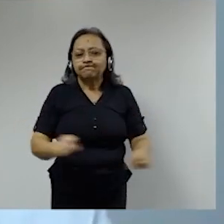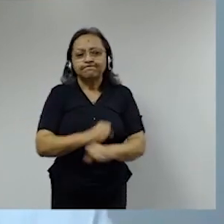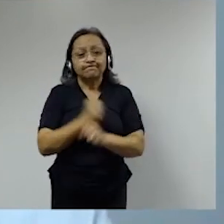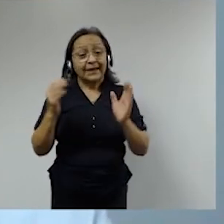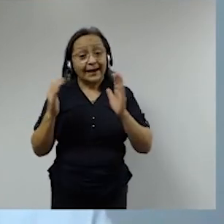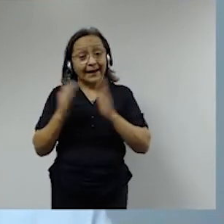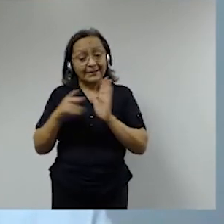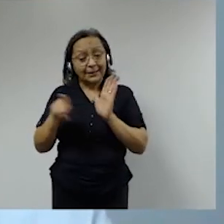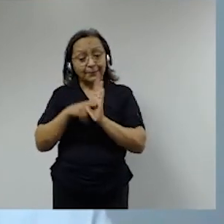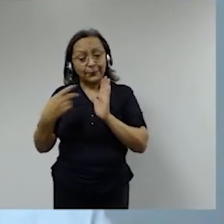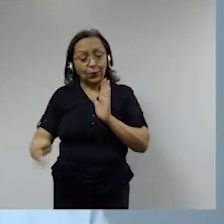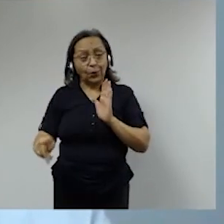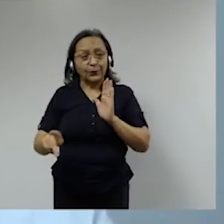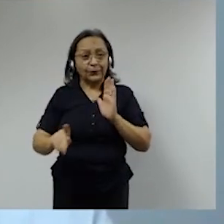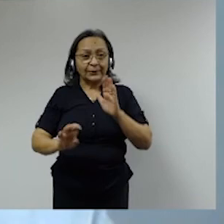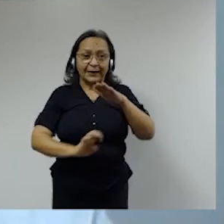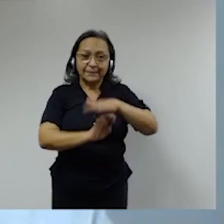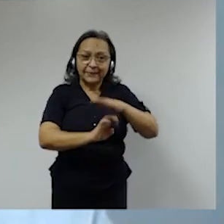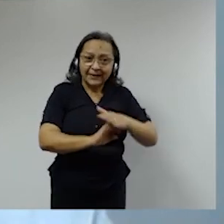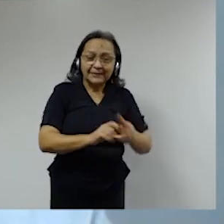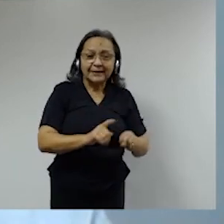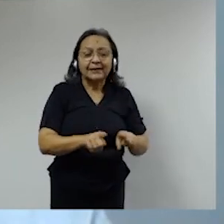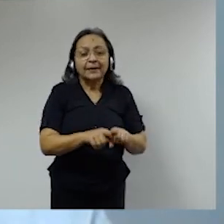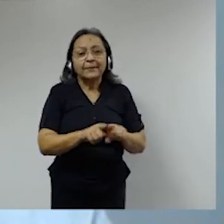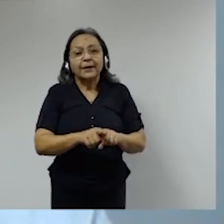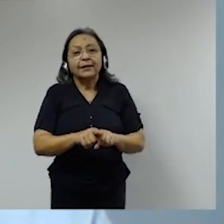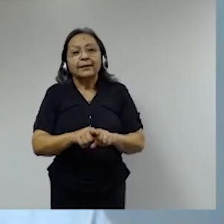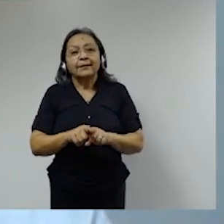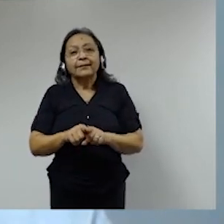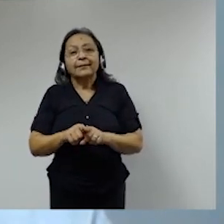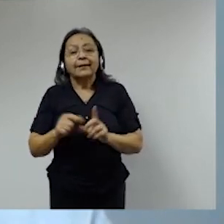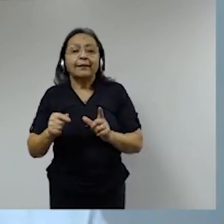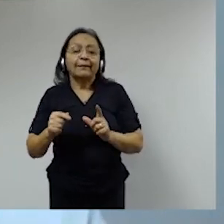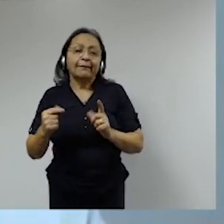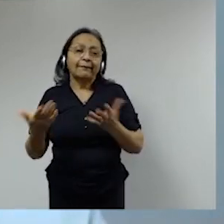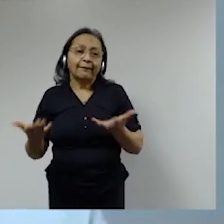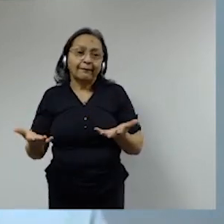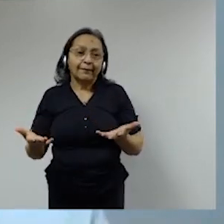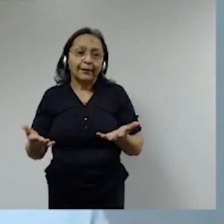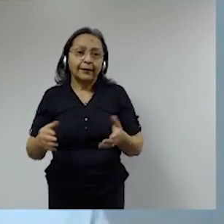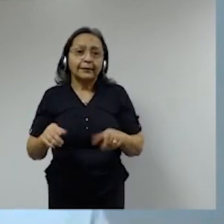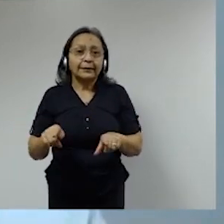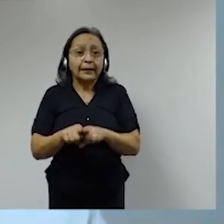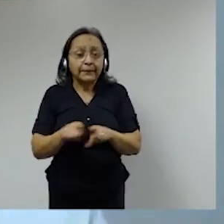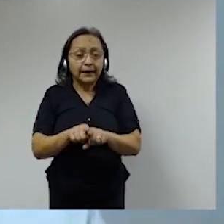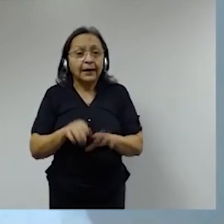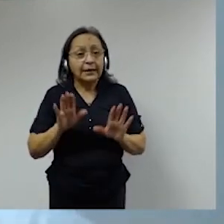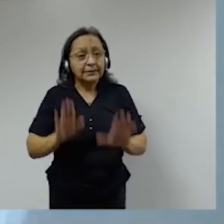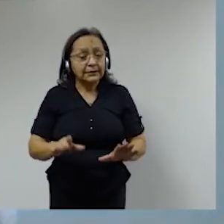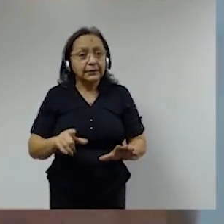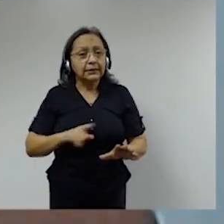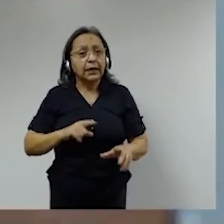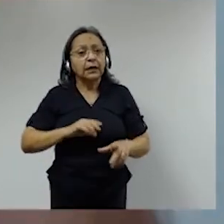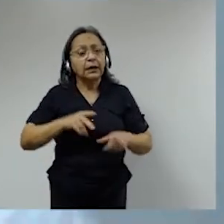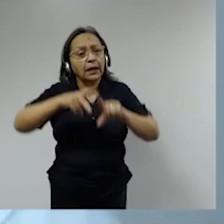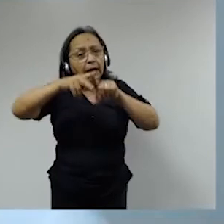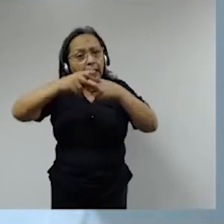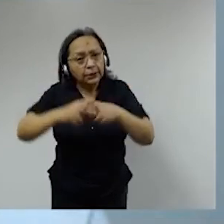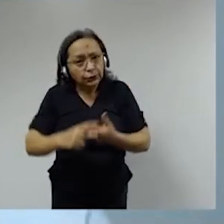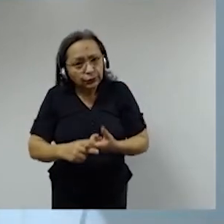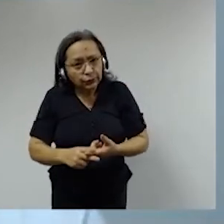gente inclui, em razão da terceirização, também ambiente terceiro ligado ao empregador. Tanto assim que fala em